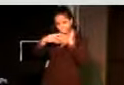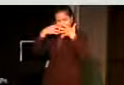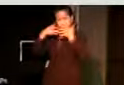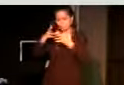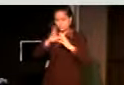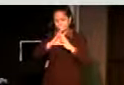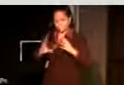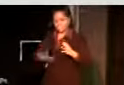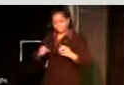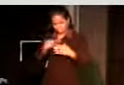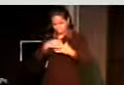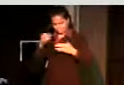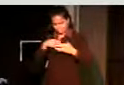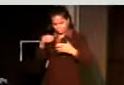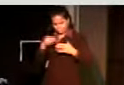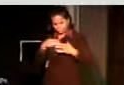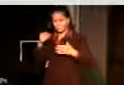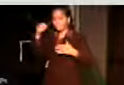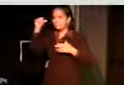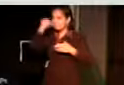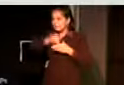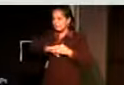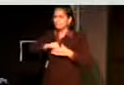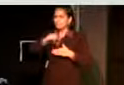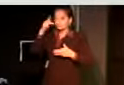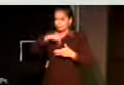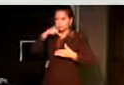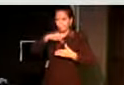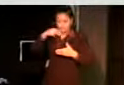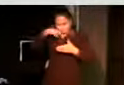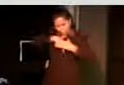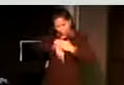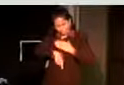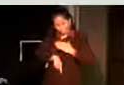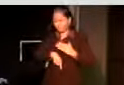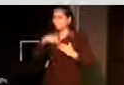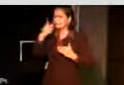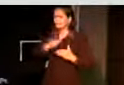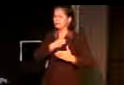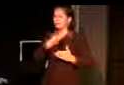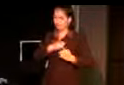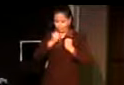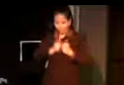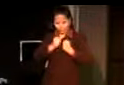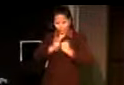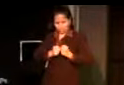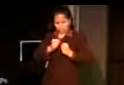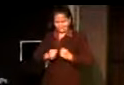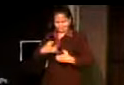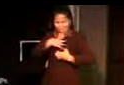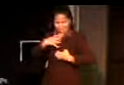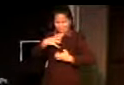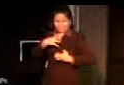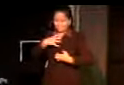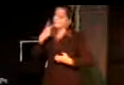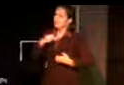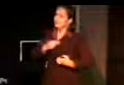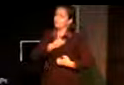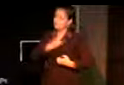Cristo te ilumine dentro da sua miséria é lá que o poder vai ser melhor sentido